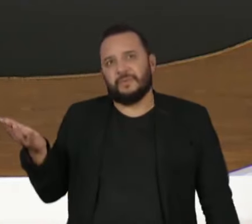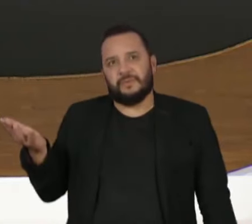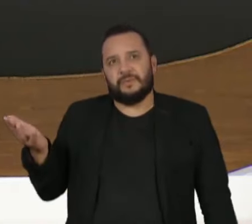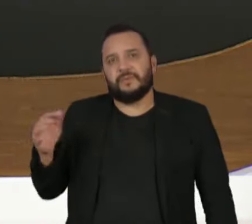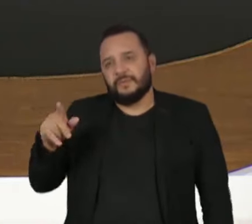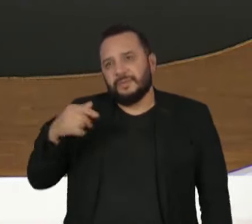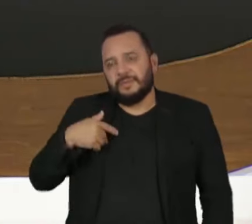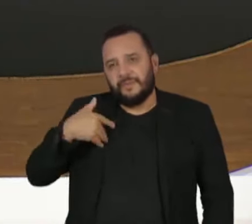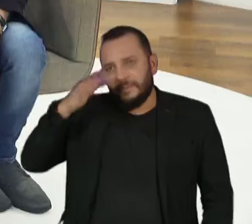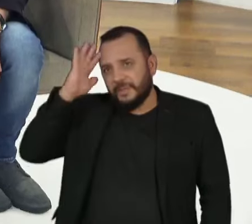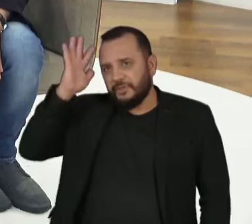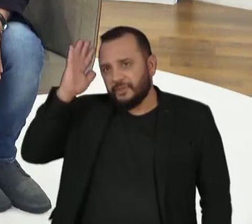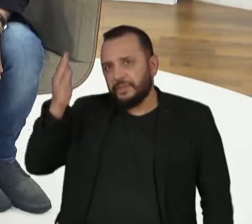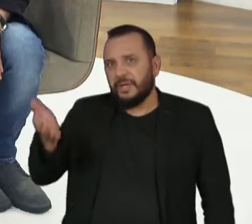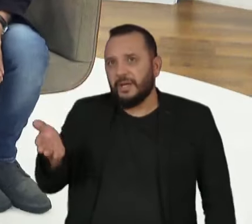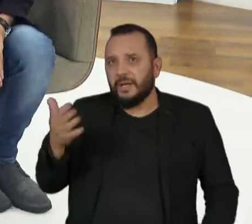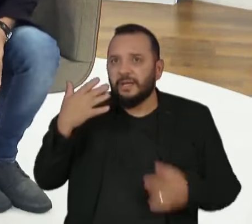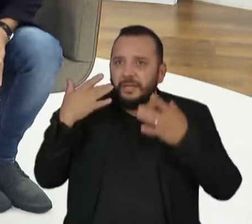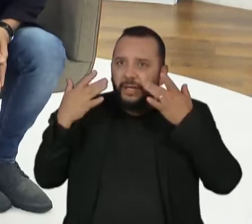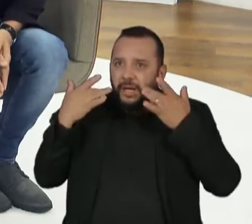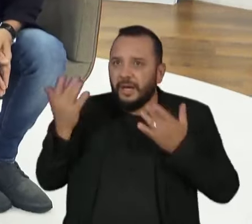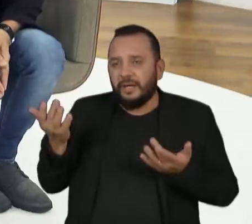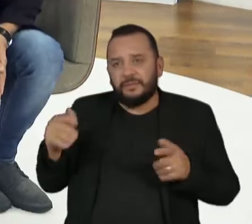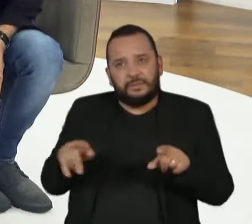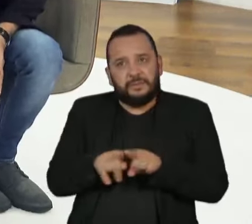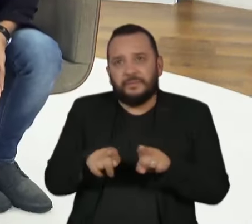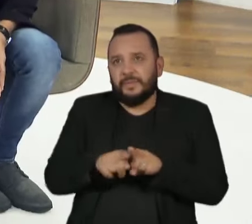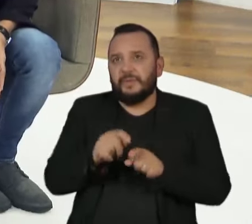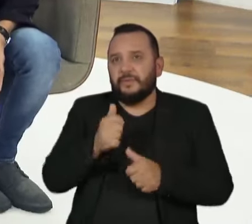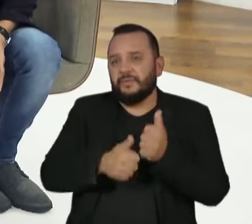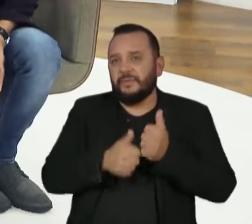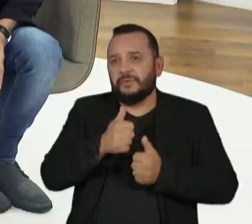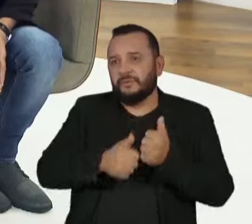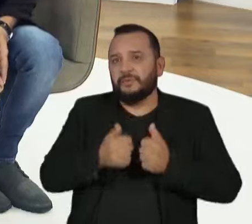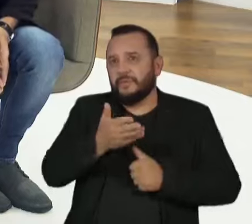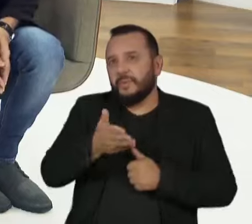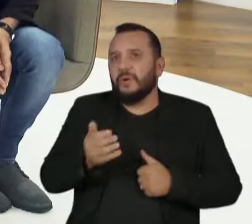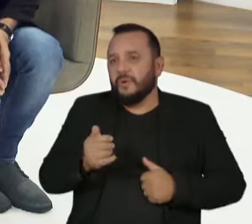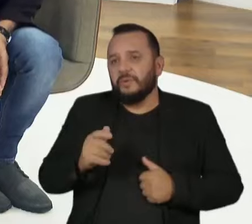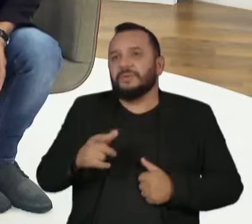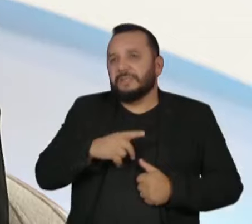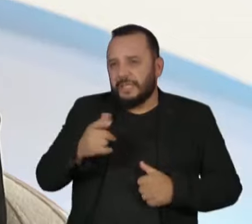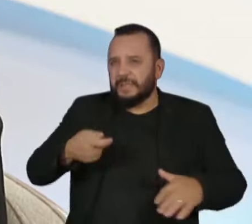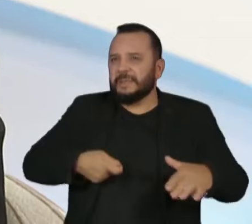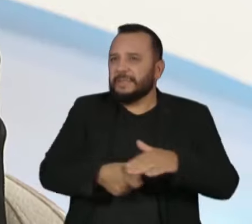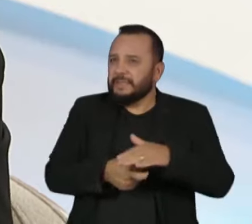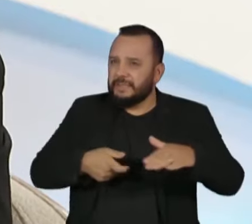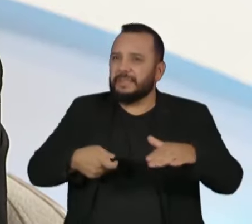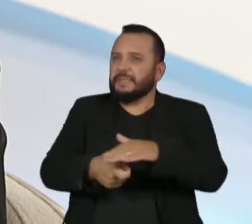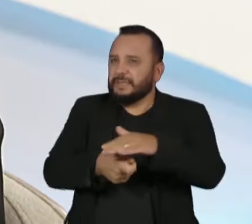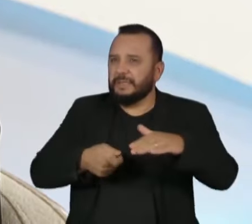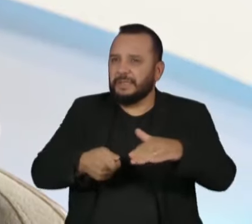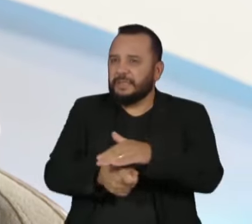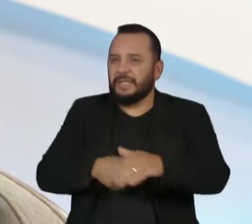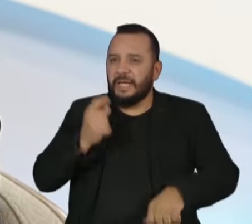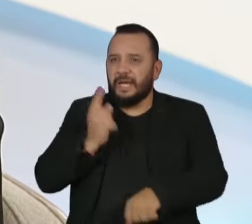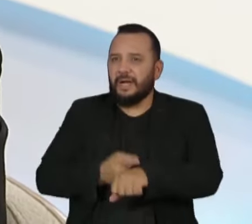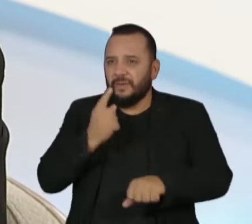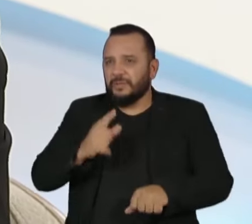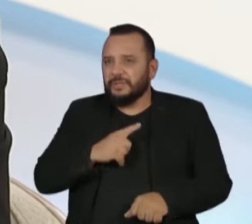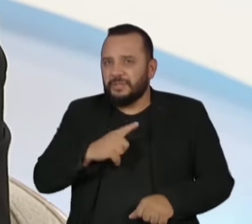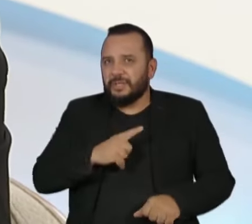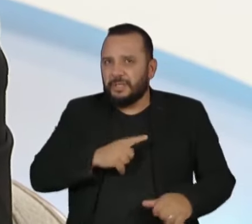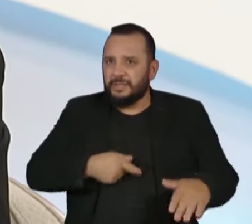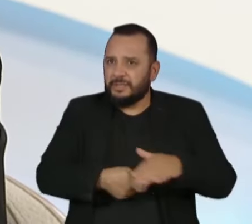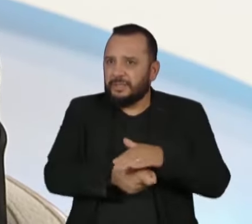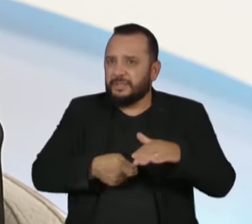imaginar que vai pagar por uma peça de teatro. E o futebol não tem coisa mais subsidiada, mais patrocinada. A gente até